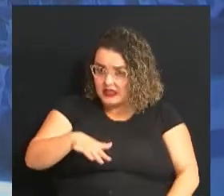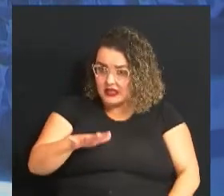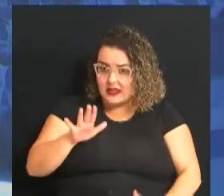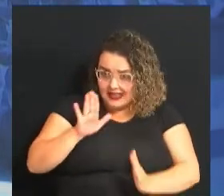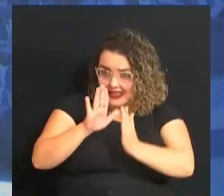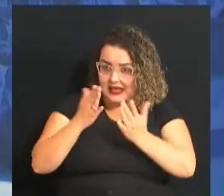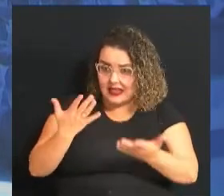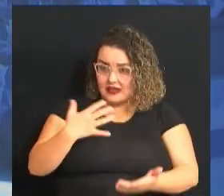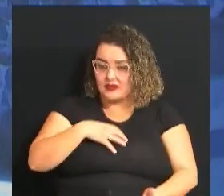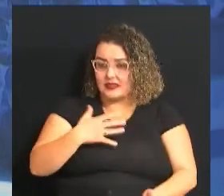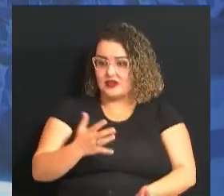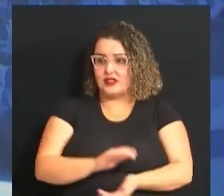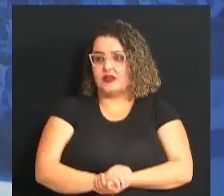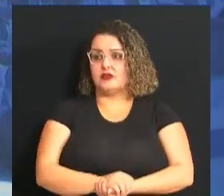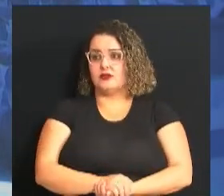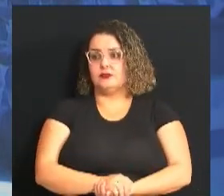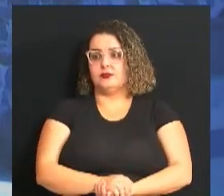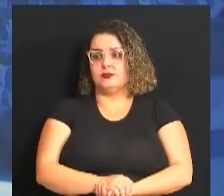forma?